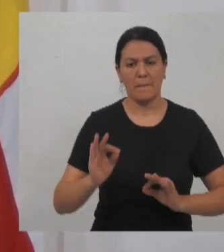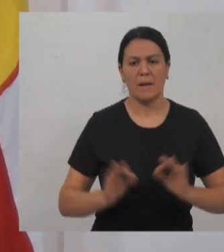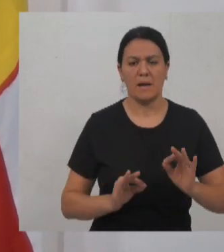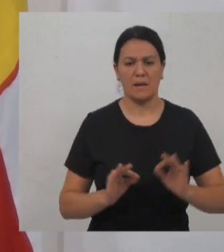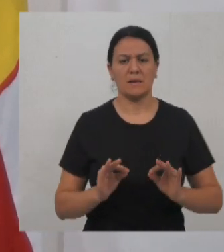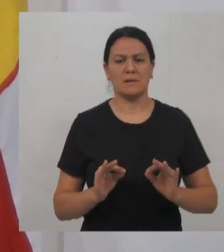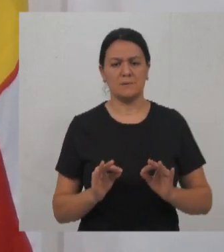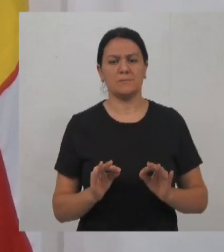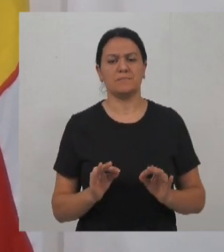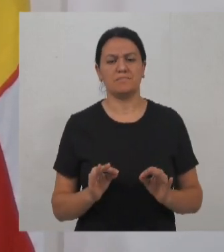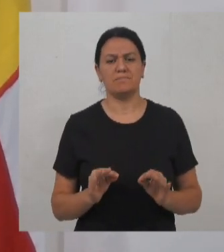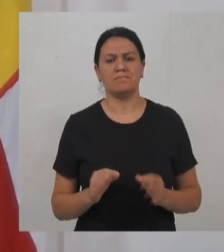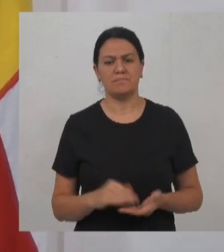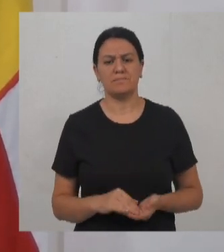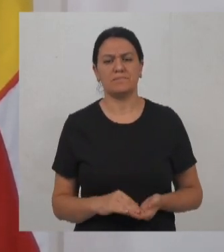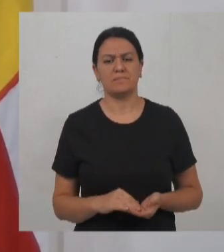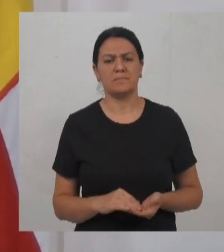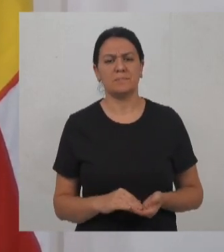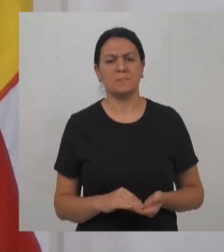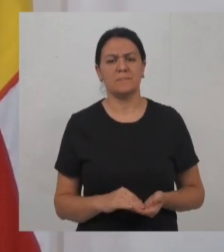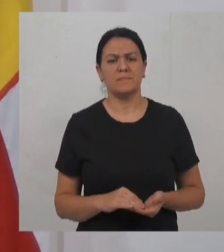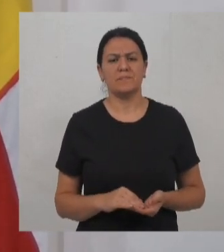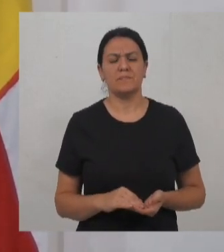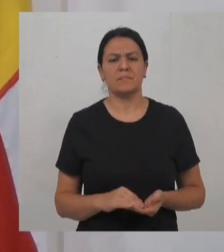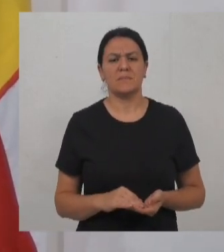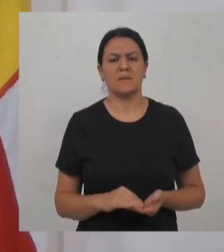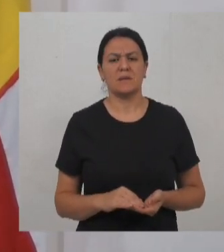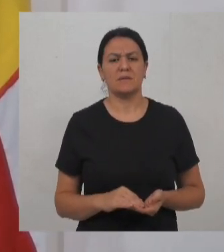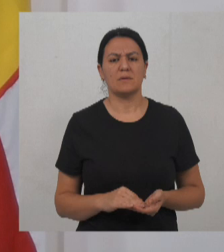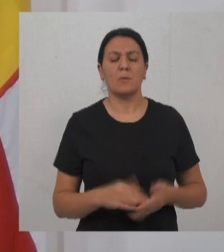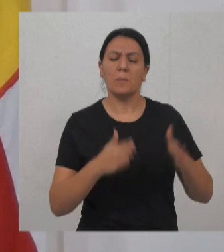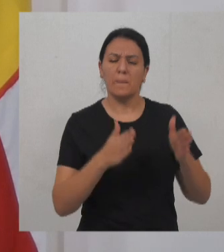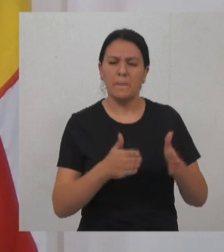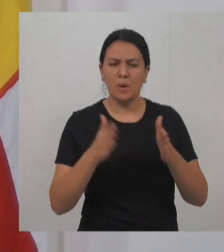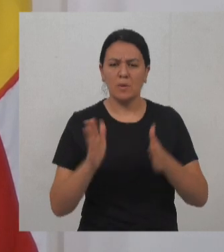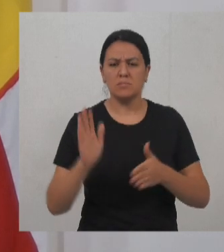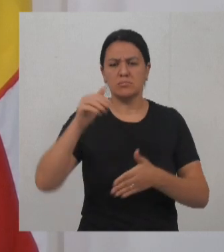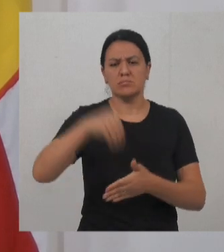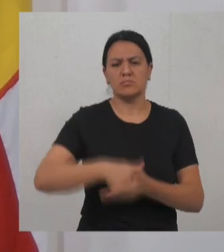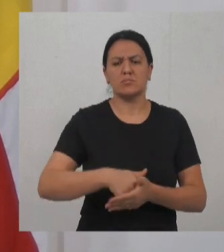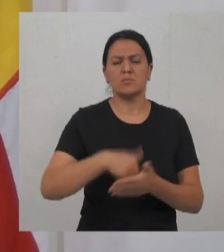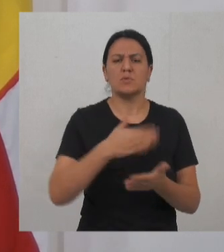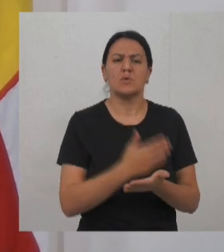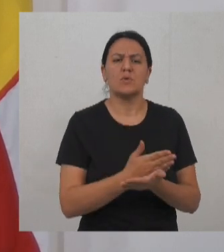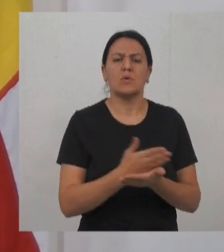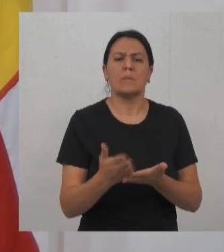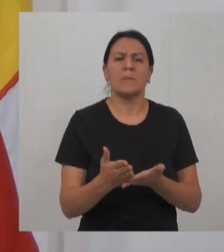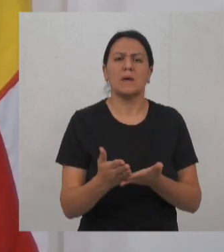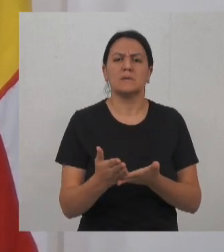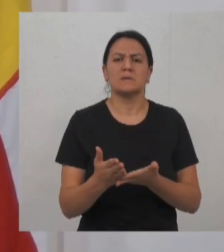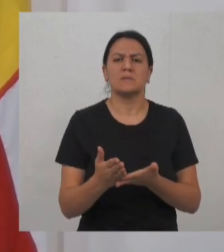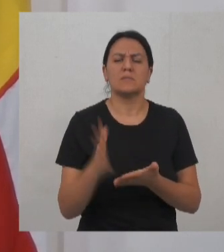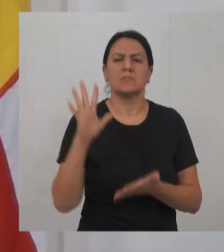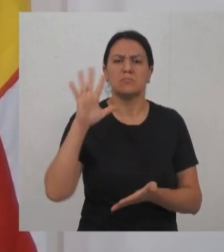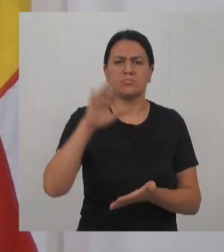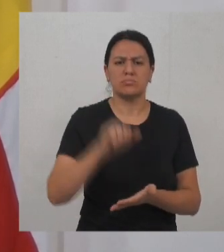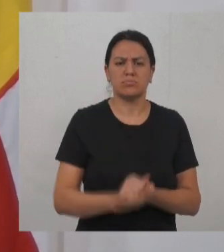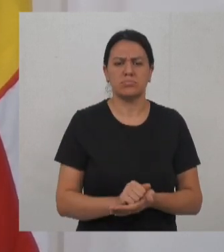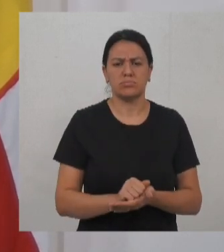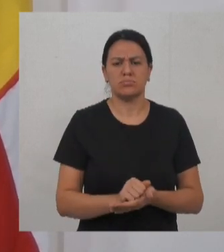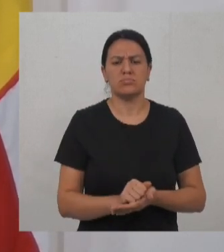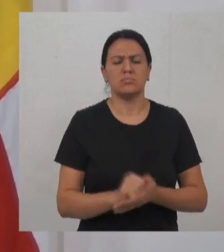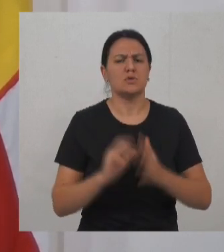novo certo como esta deu. O processo eleitoral começa com o correto cadastramento de